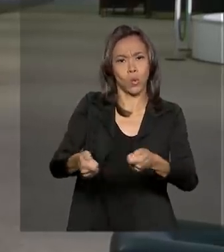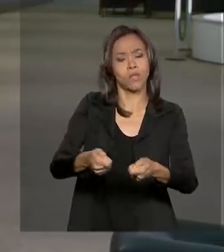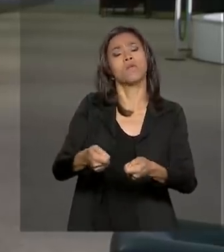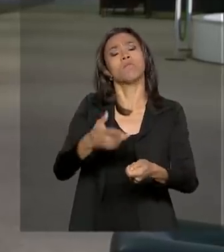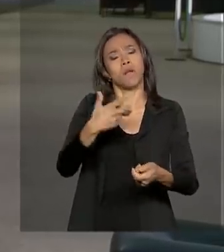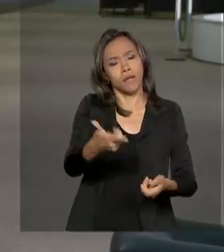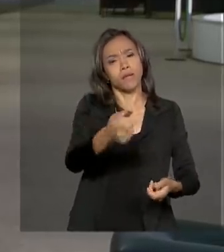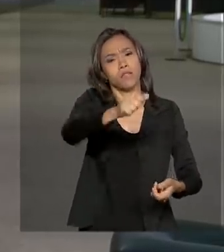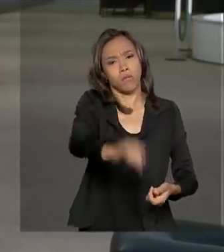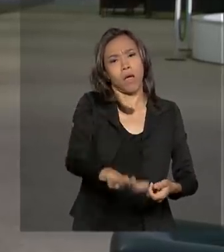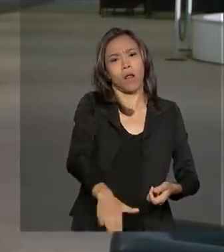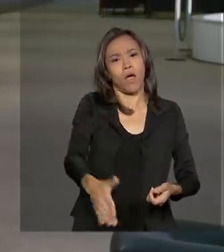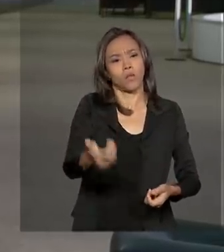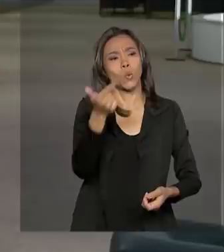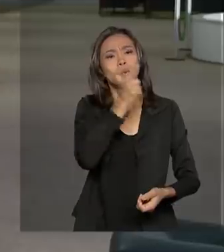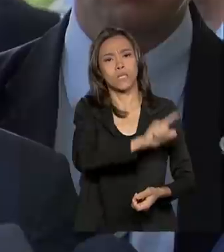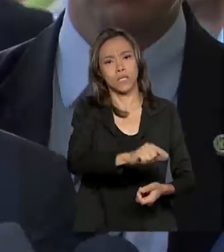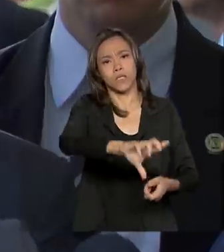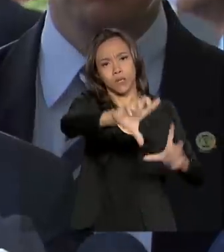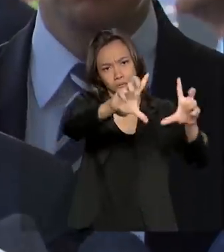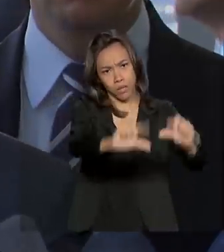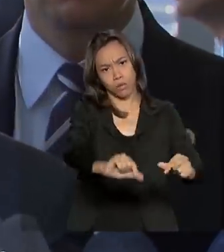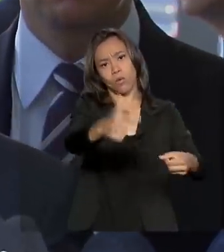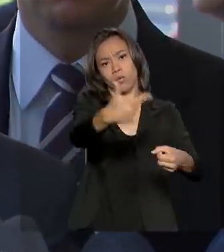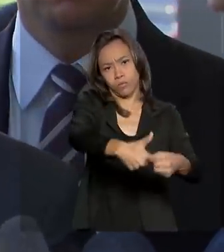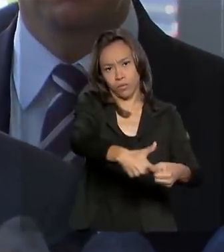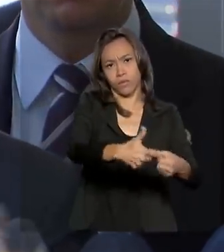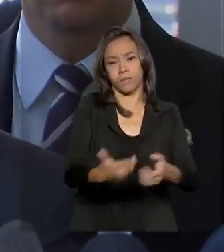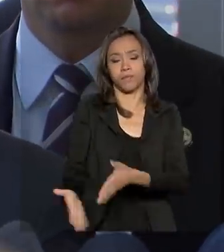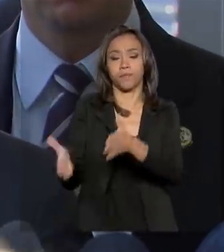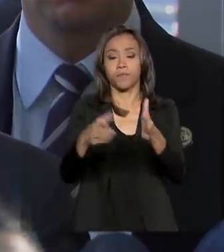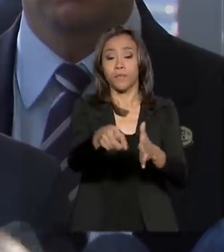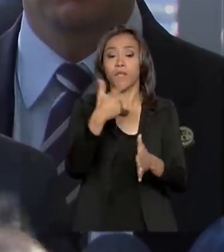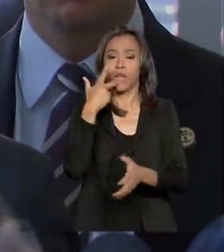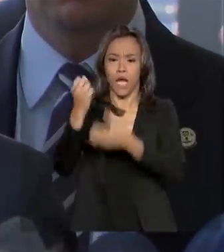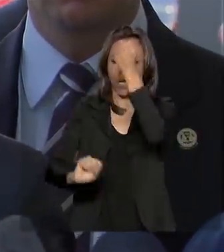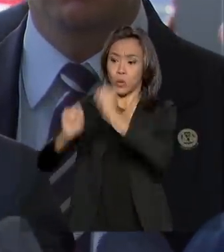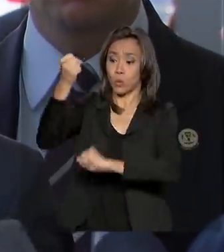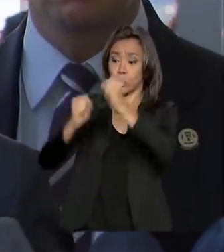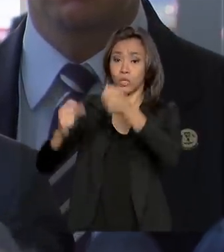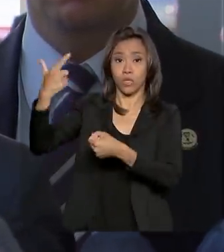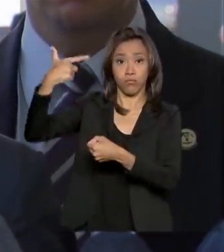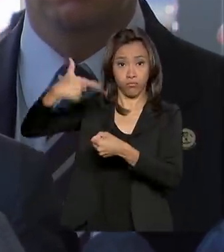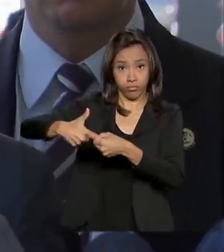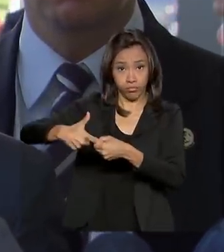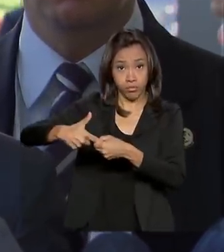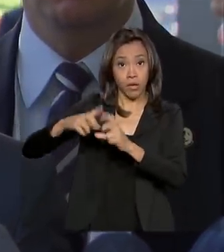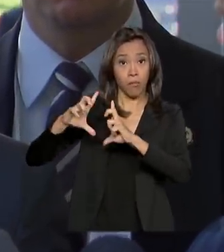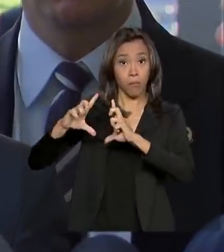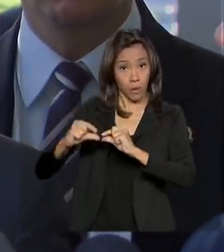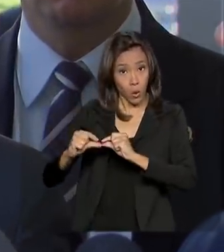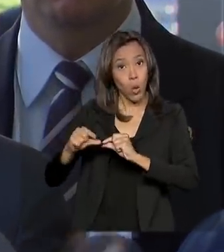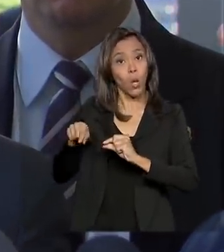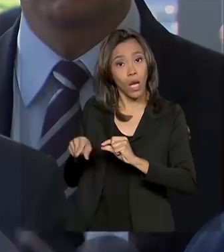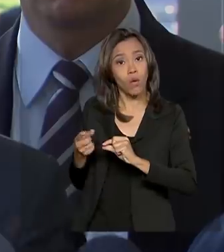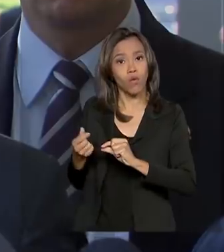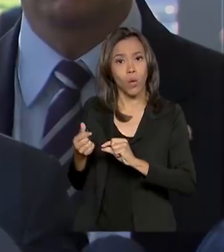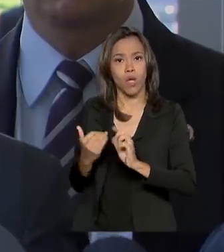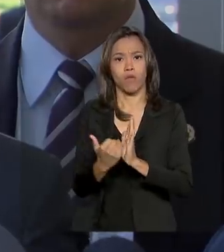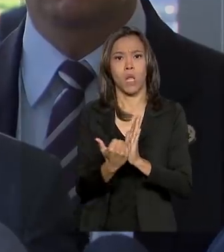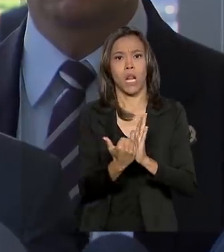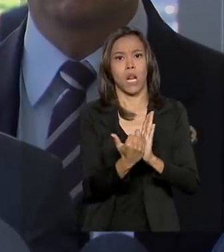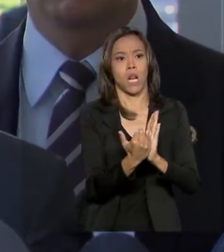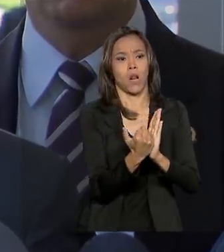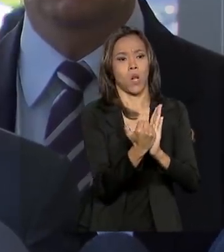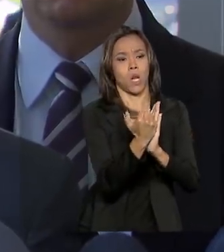barato chegue ao consumidor lana na refinaria o preço lá embaixo ele cresce fica